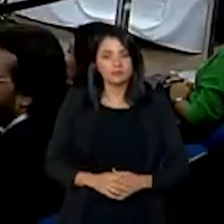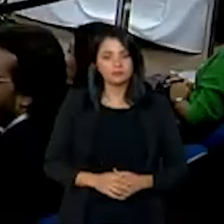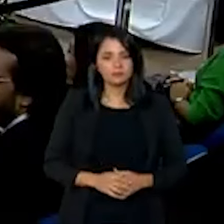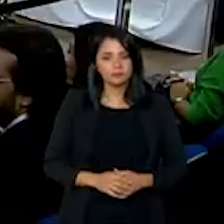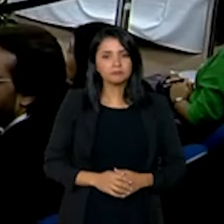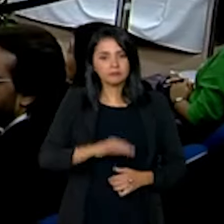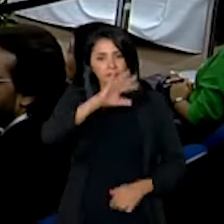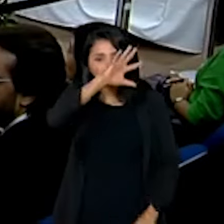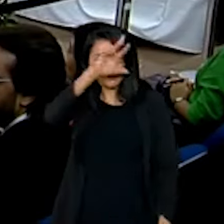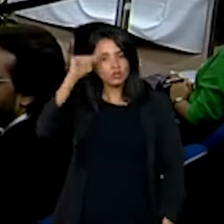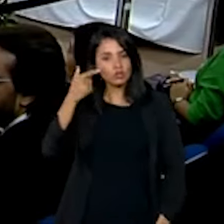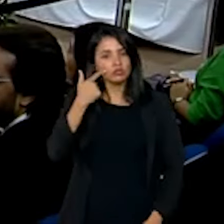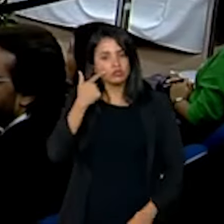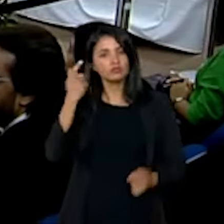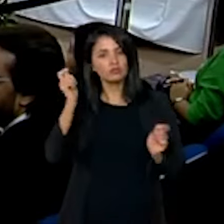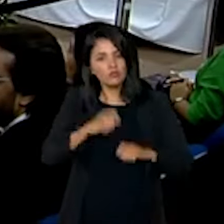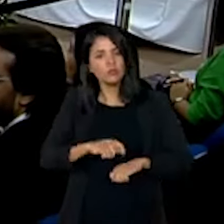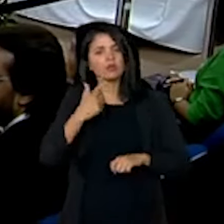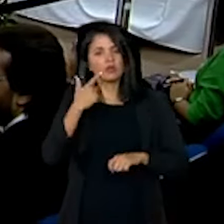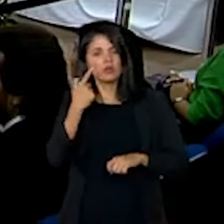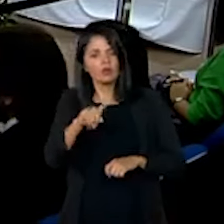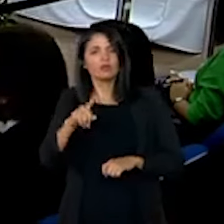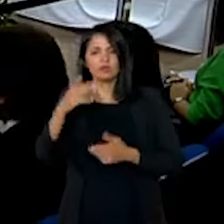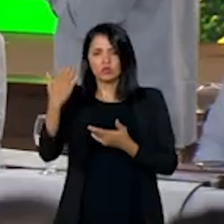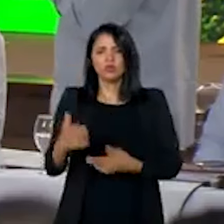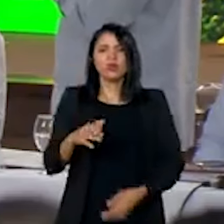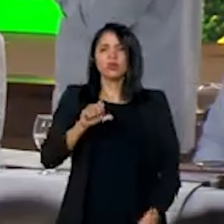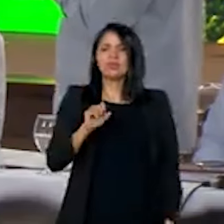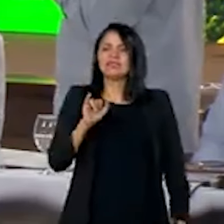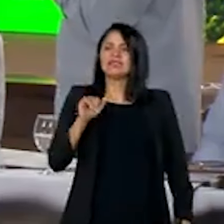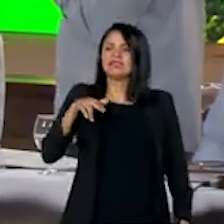da Amazônia, quero na frente do bravo Sinésio,